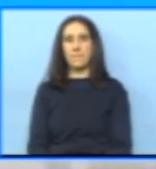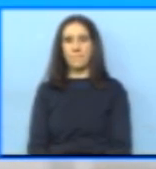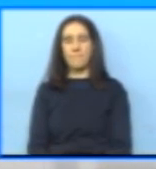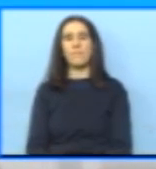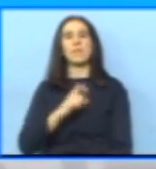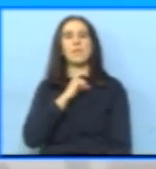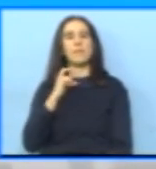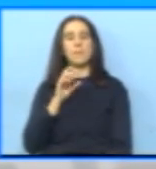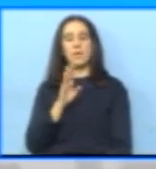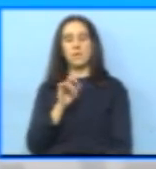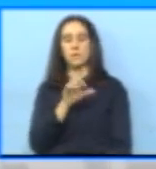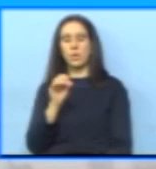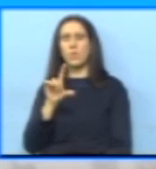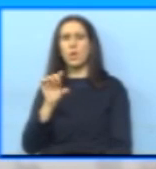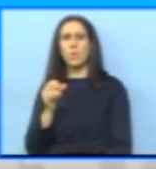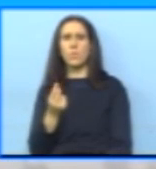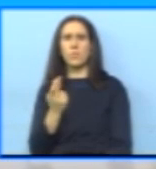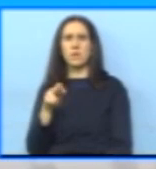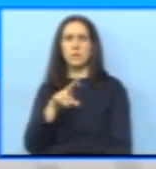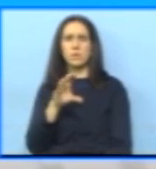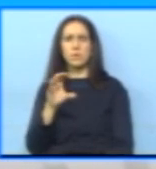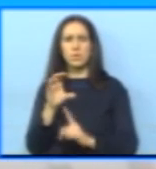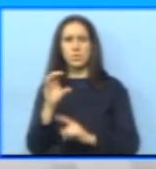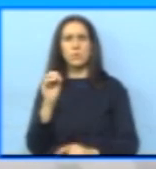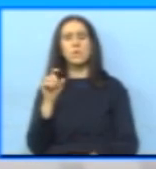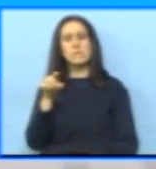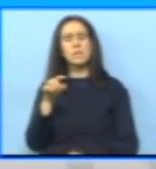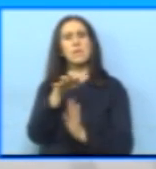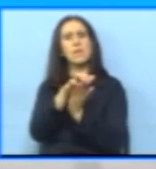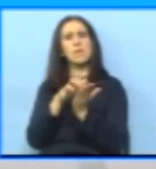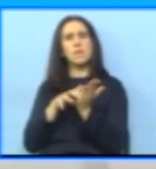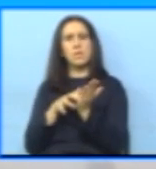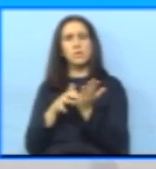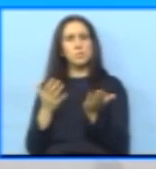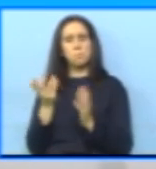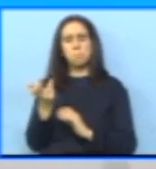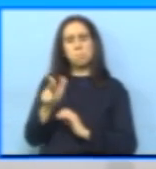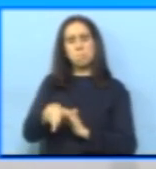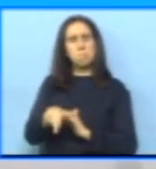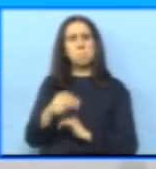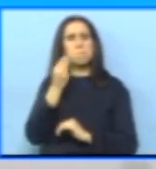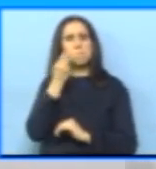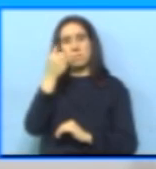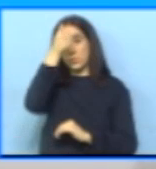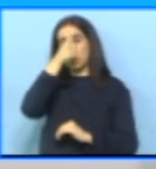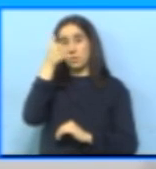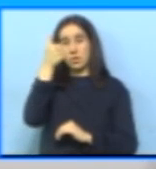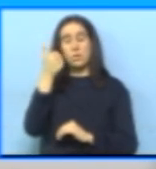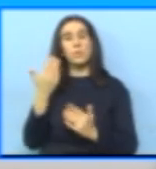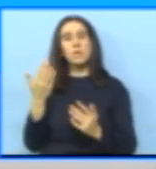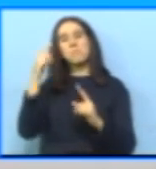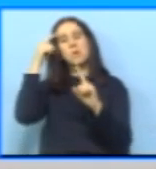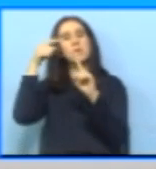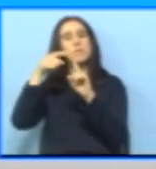Padre João Lourenço, em que contexto é que este texto aparece aqui neste domingo e com que